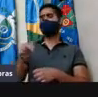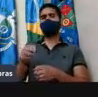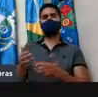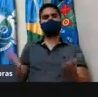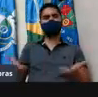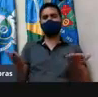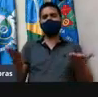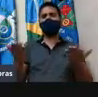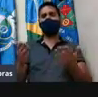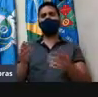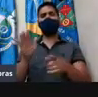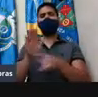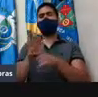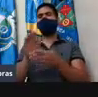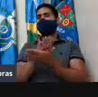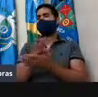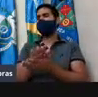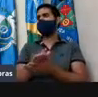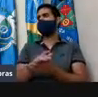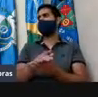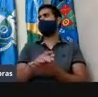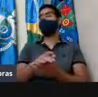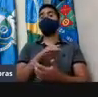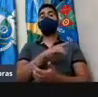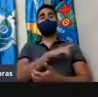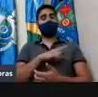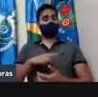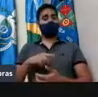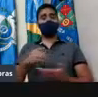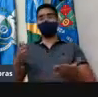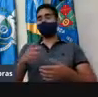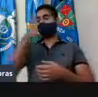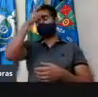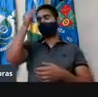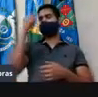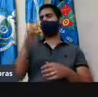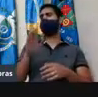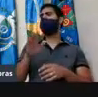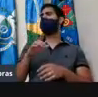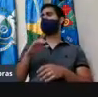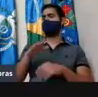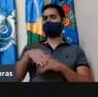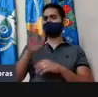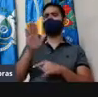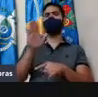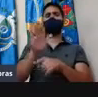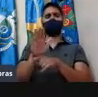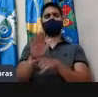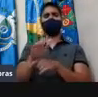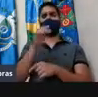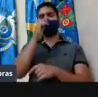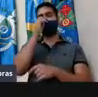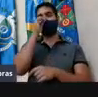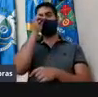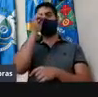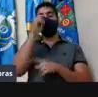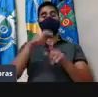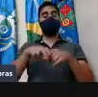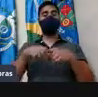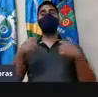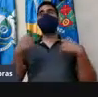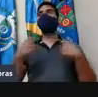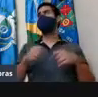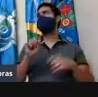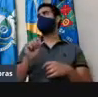governo Fernandinho foi o que mais colocou cano debaixo dessa terra. Para ver como é que nós estamos atrasados nisso. Então a gente precisa realmente,